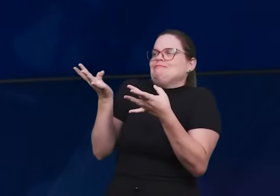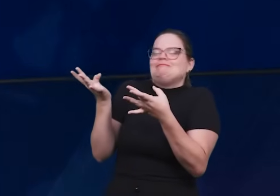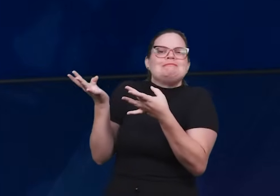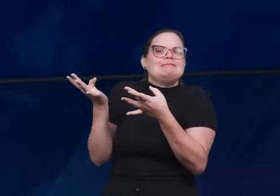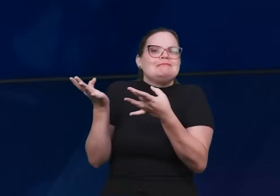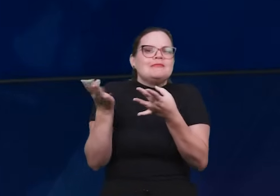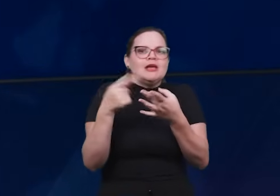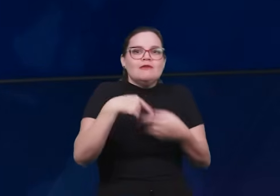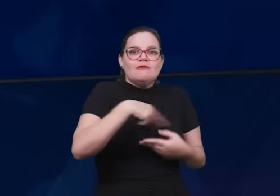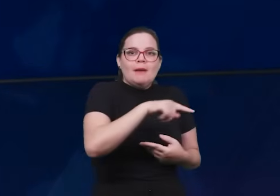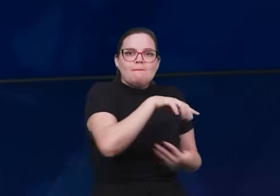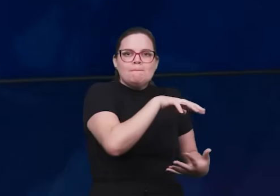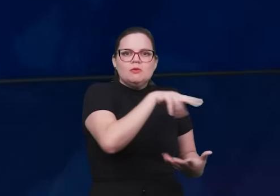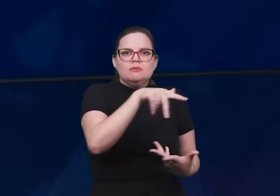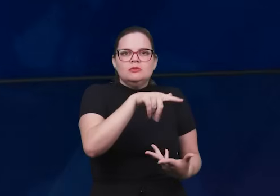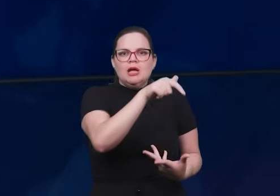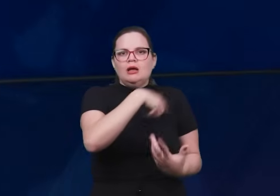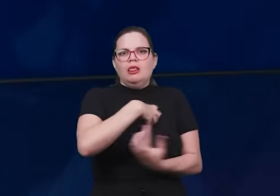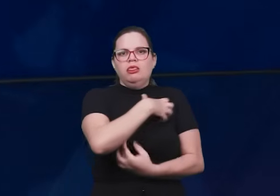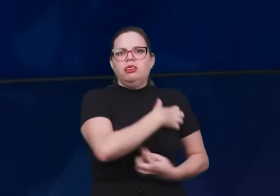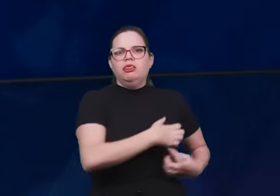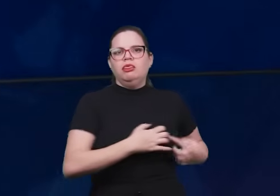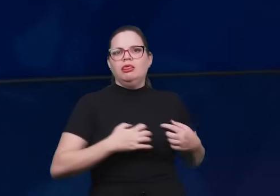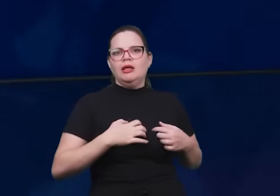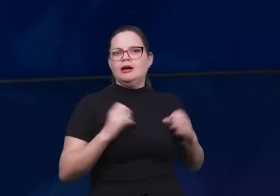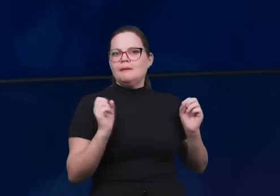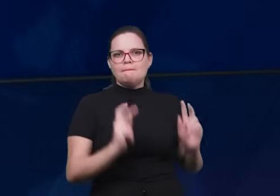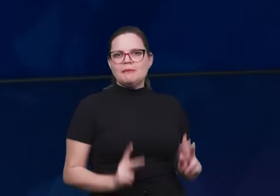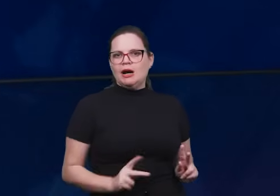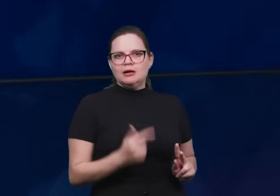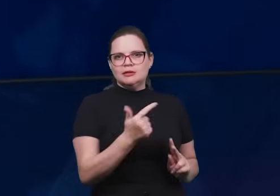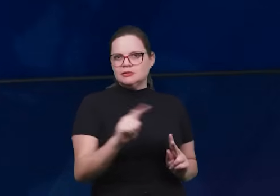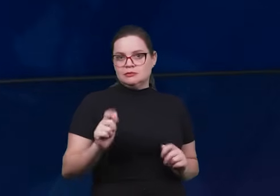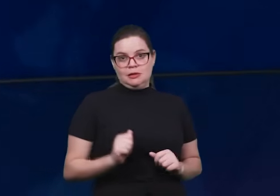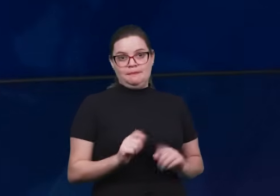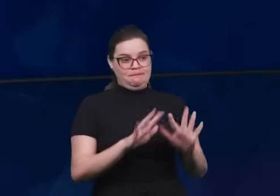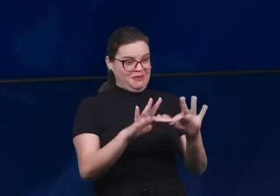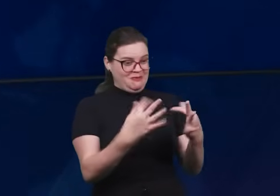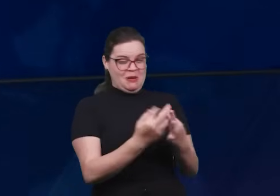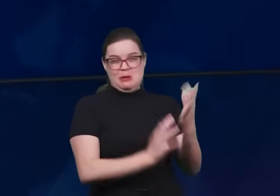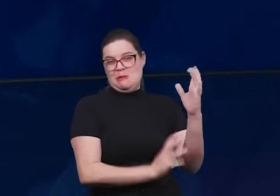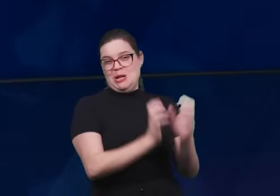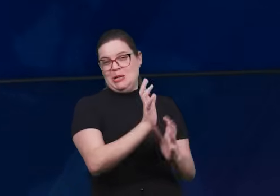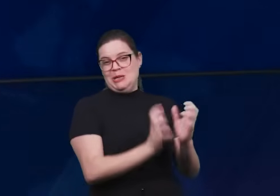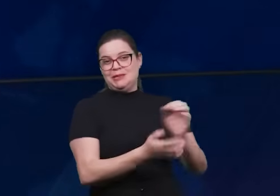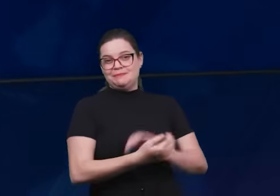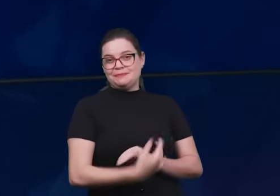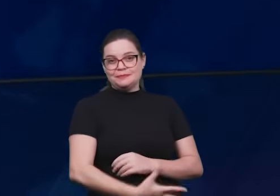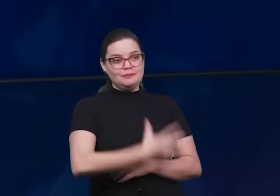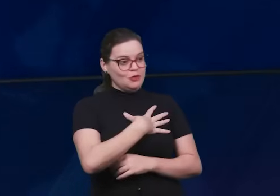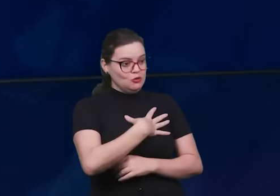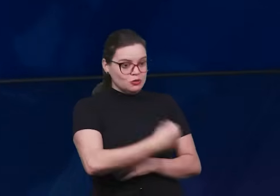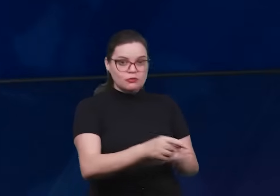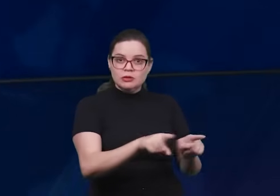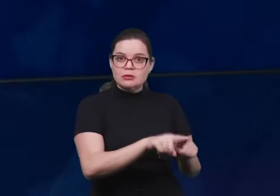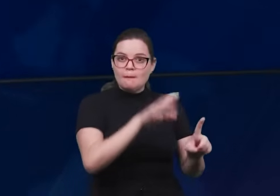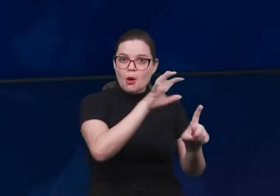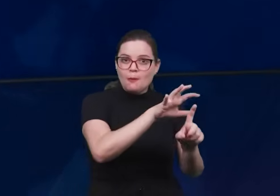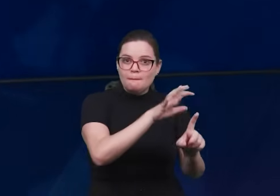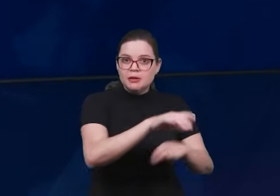ficar oprimidos, sem paz, com seus lares desfeitos e muitas vezes seus filhos também